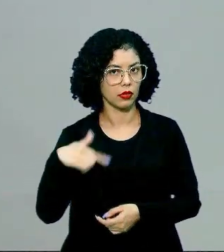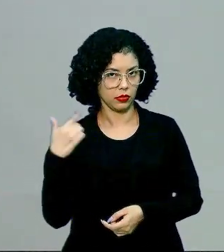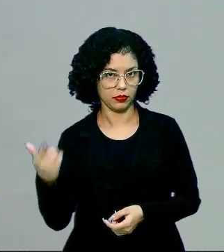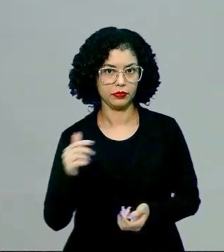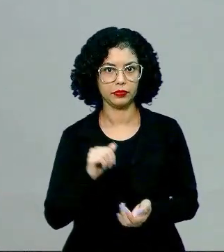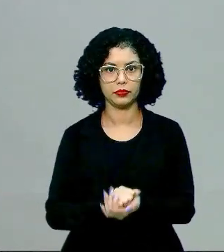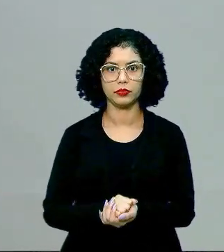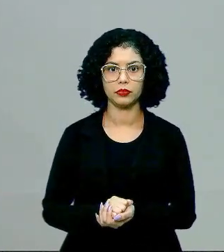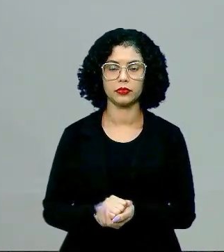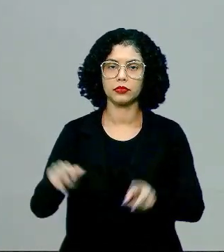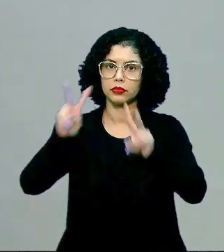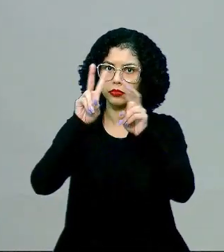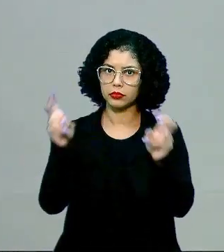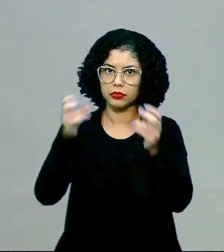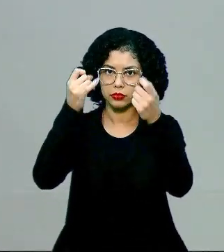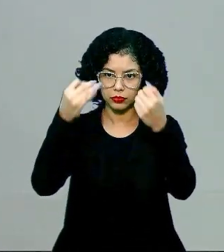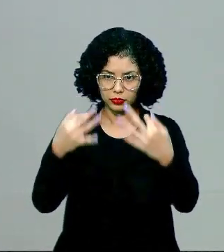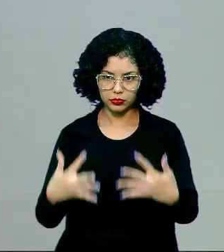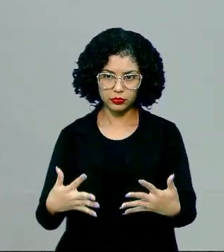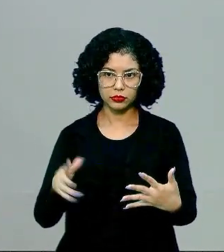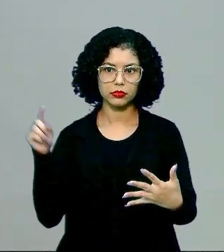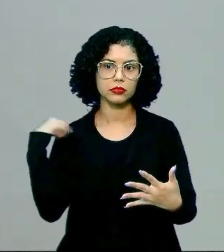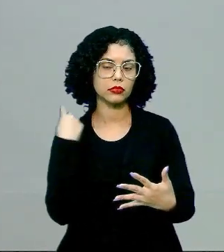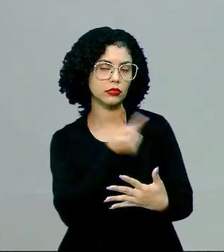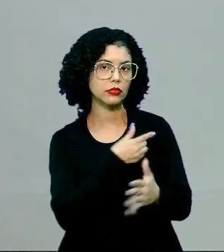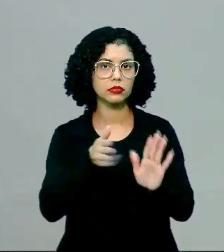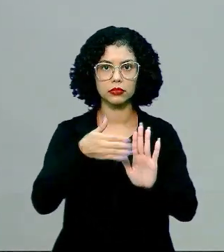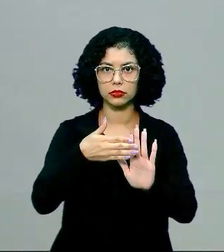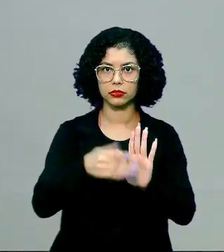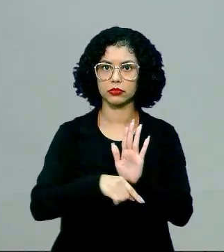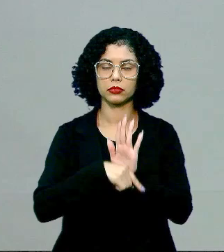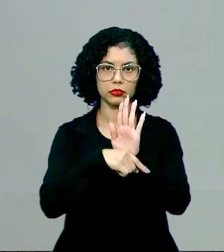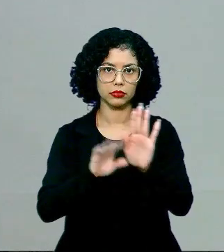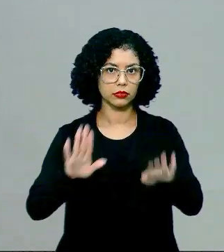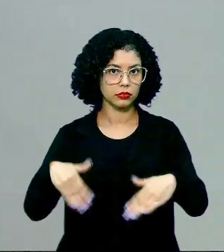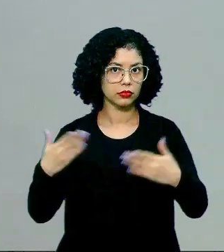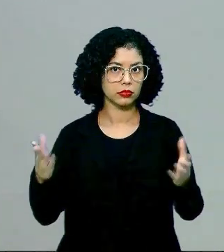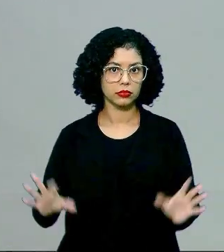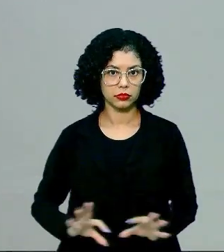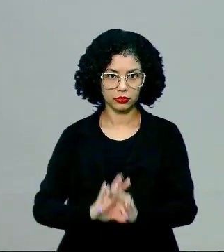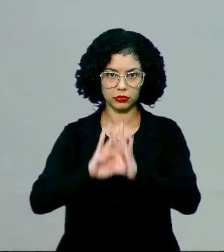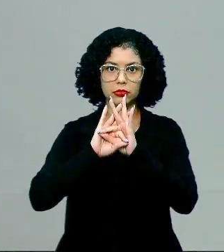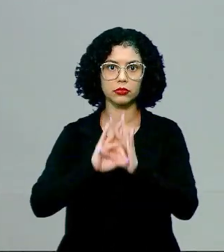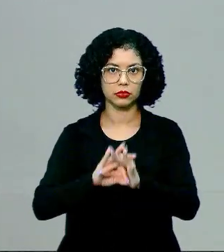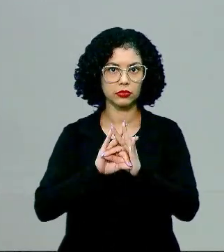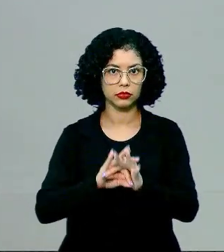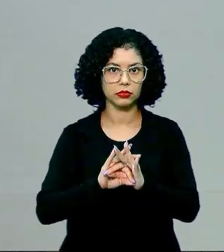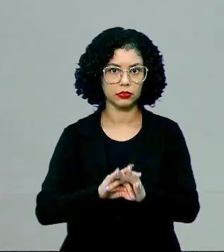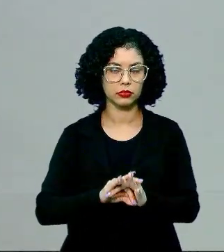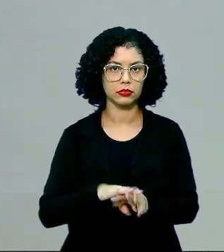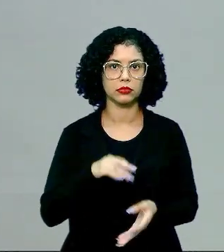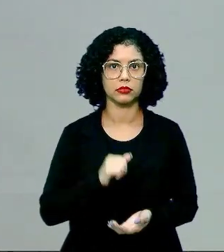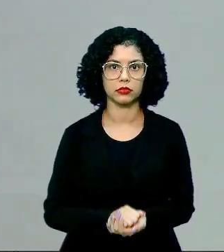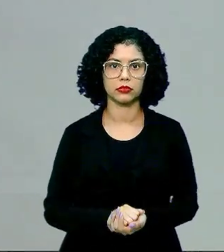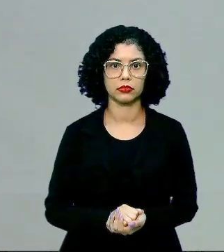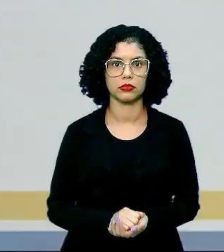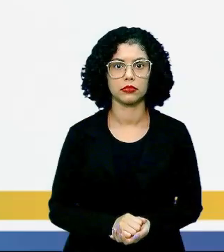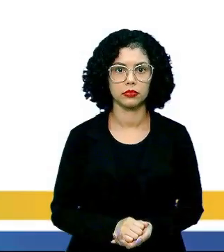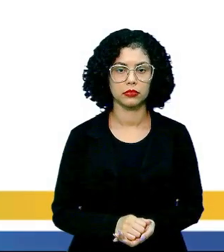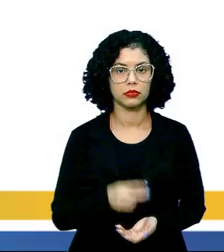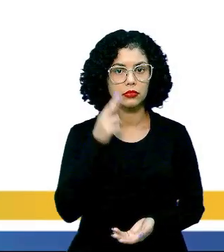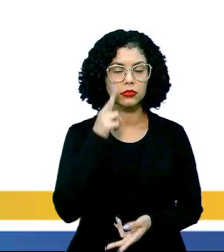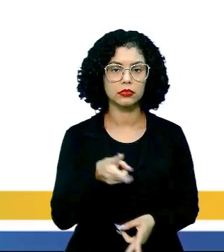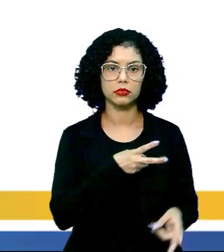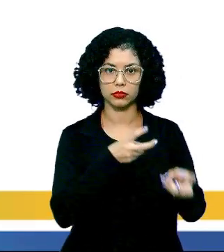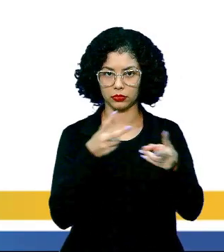depois articular, porque essa é a nossa proposta, qual é a relação existente entre eles. Então vamos